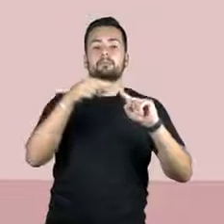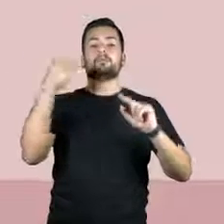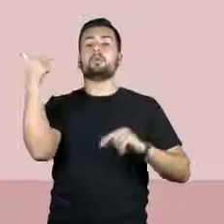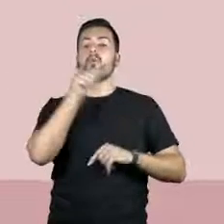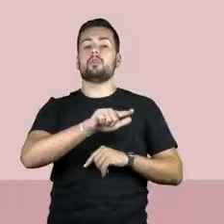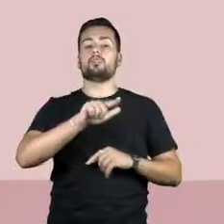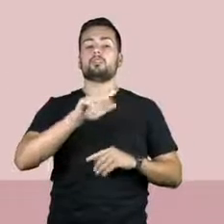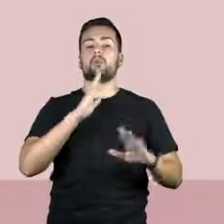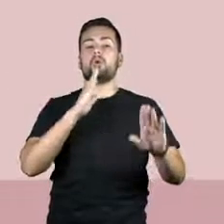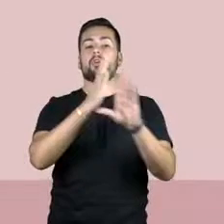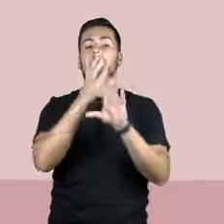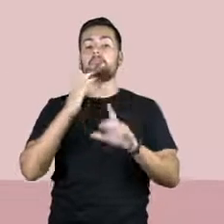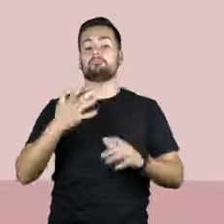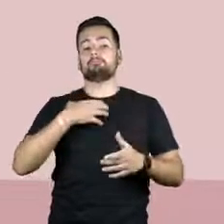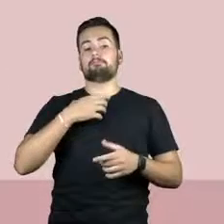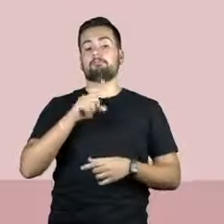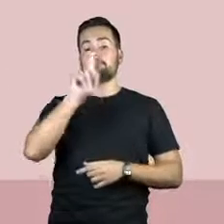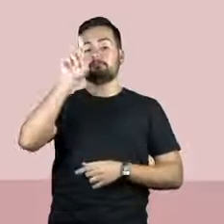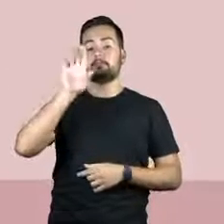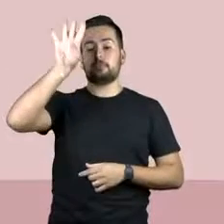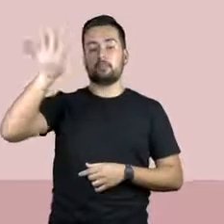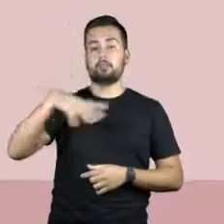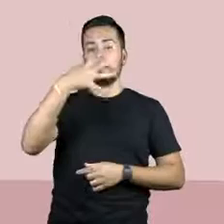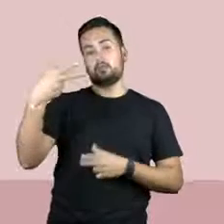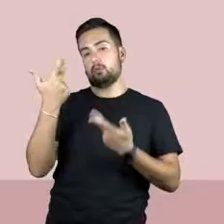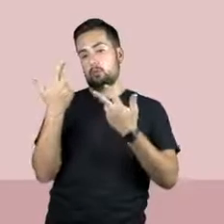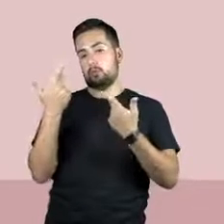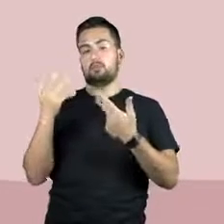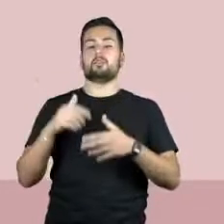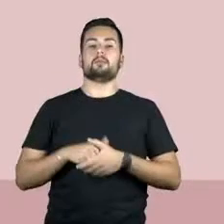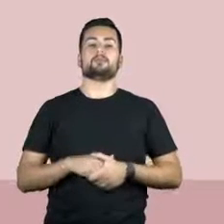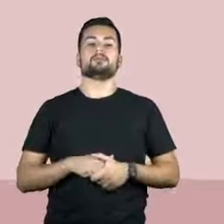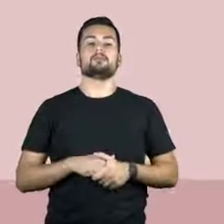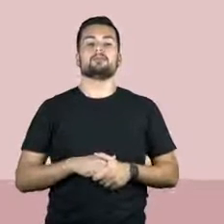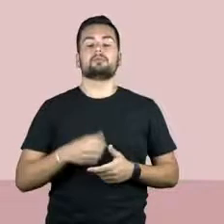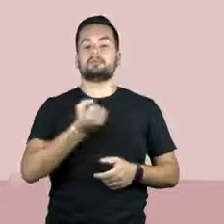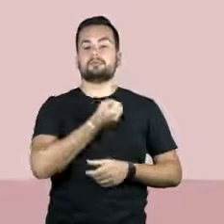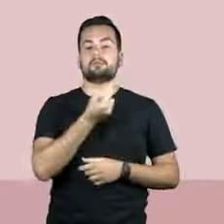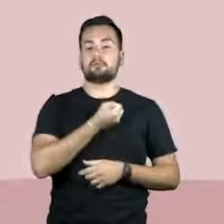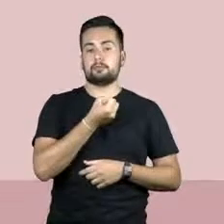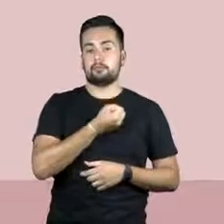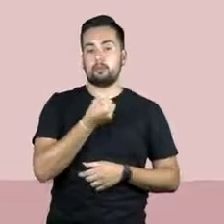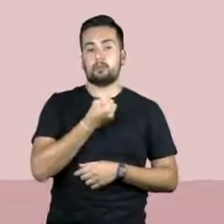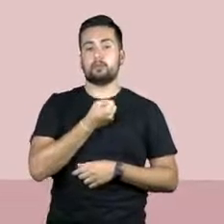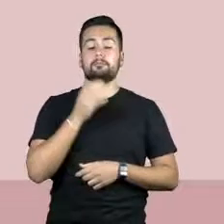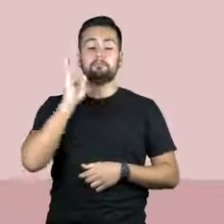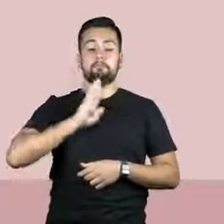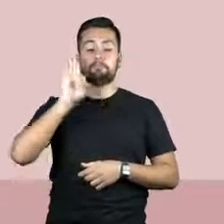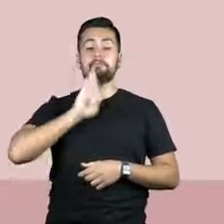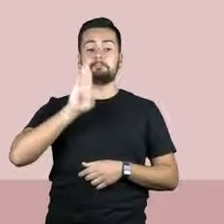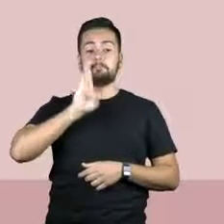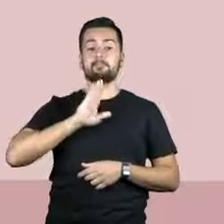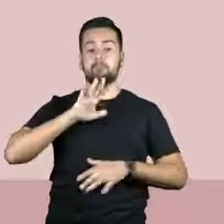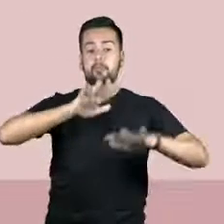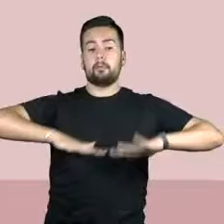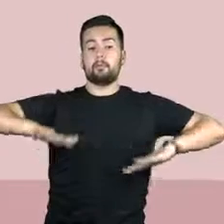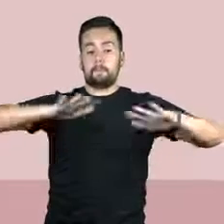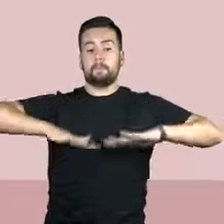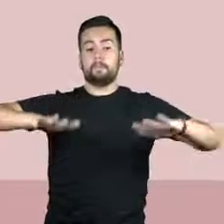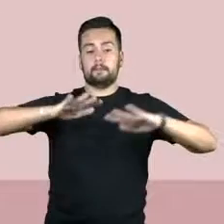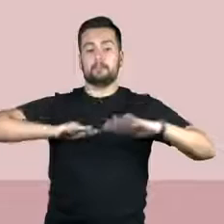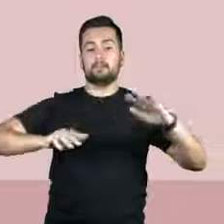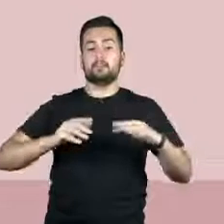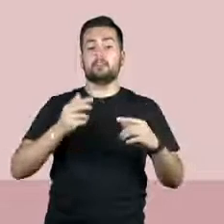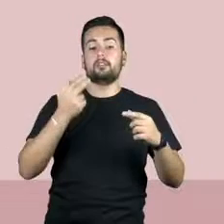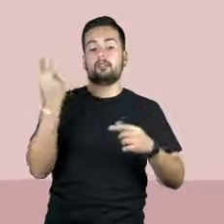deixa eu ver se eu acho, assim, tá? Ou seja, uma convergência, né? Um número aqui interessante de superfícies que deram o